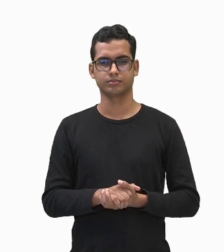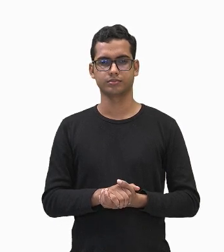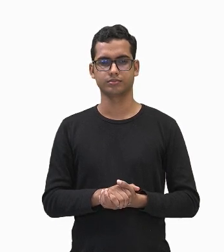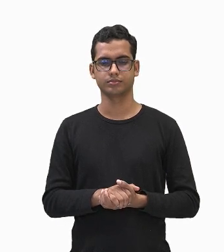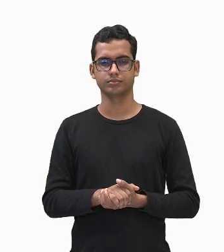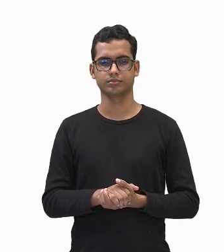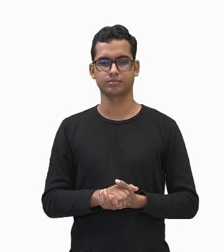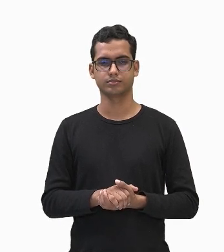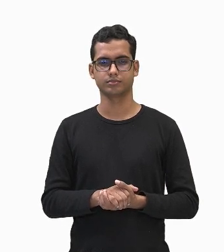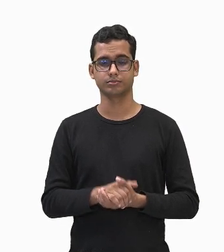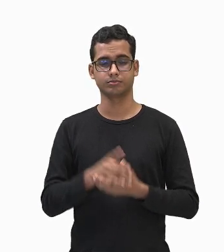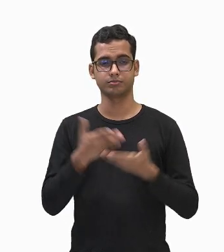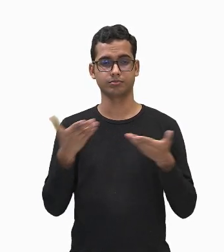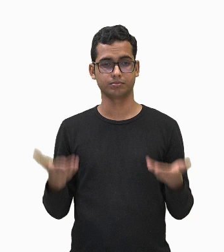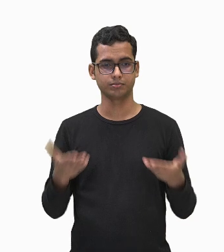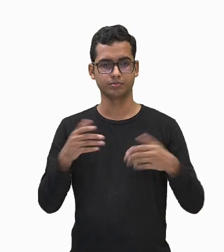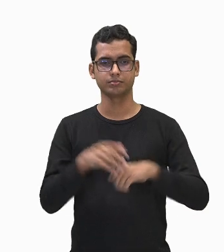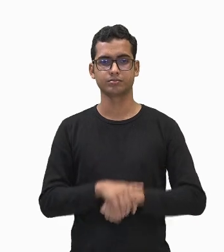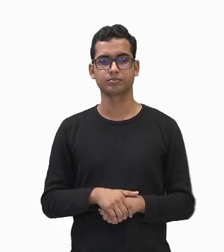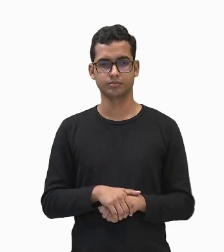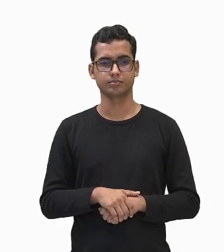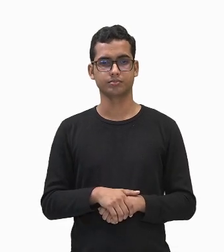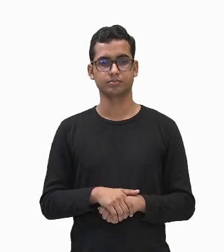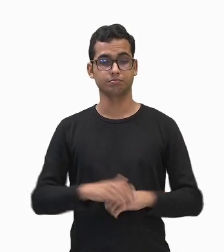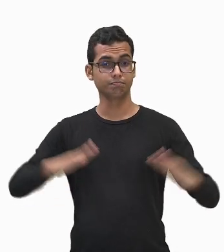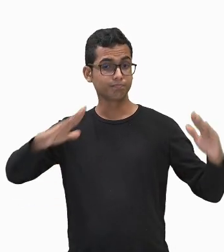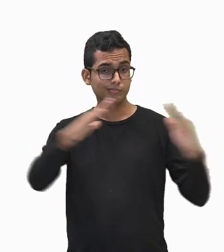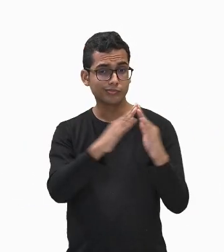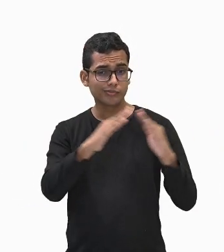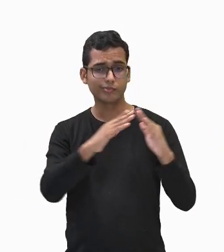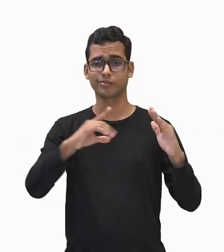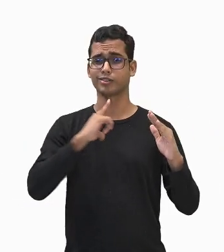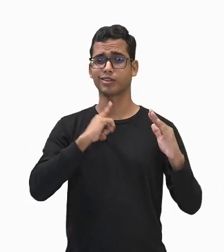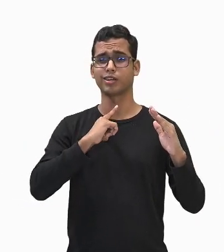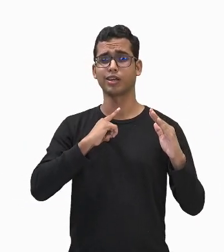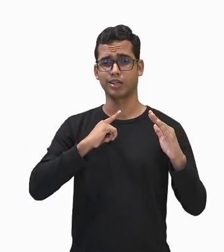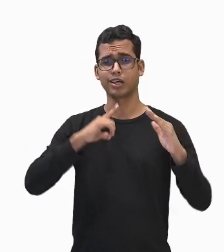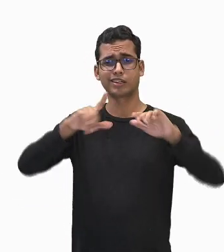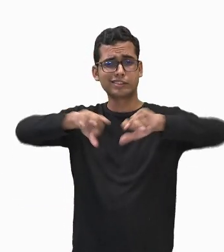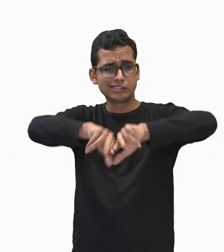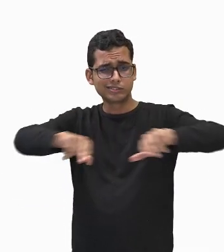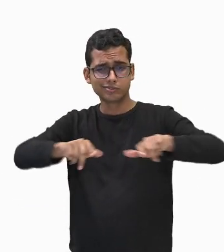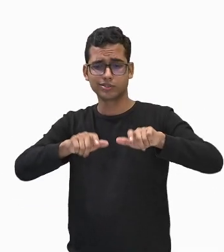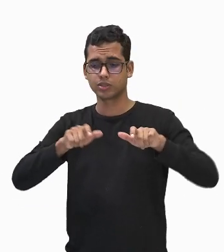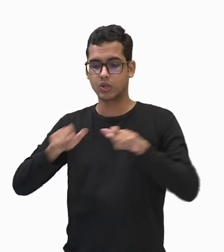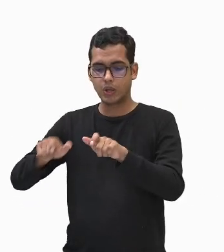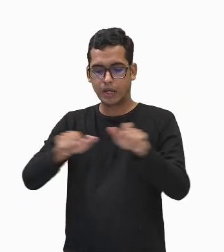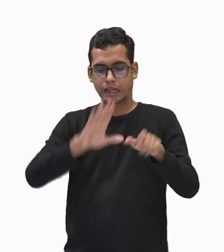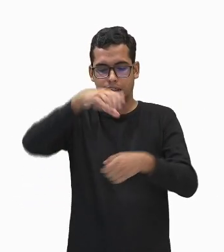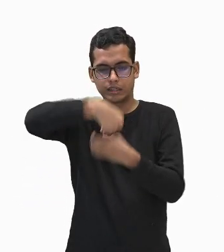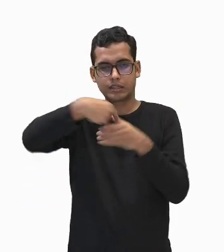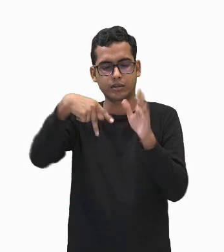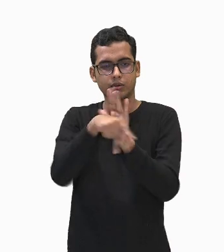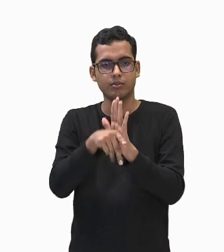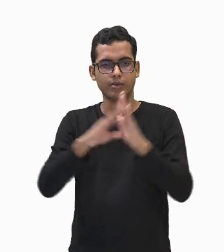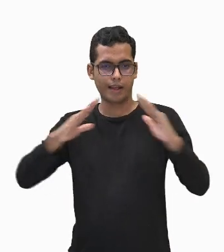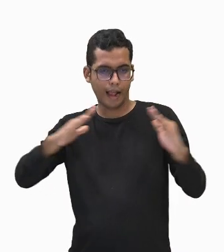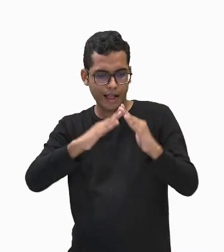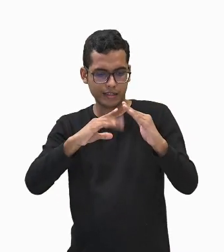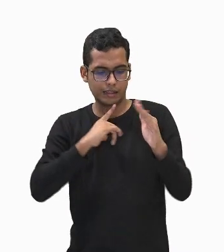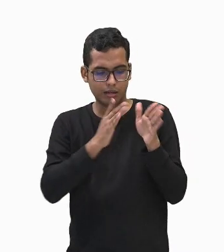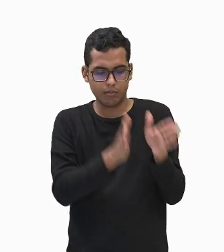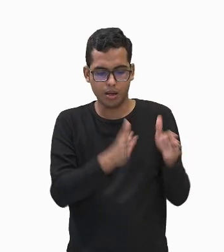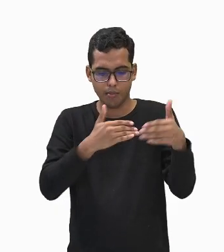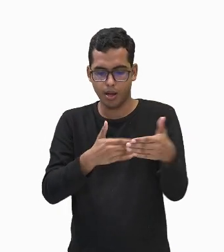funcionar. Então, a casa ela possui diversas partes, né? Algumas são imprescindíveis. Vamos ver aqui a